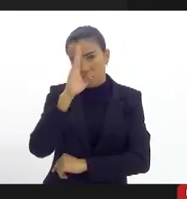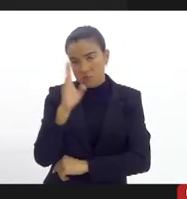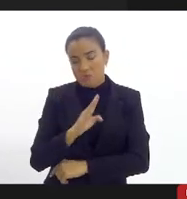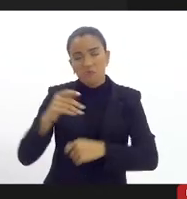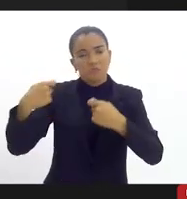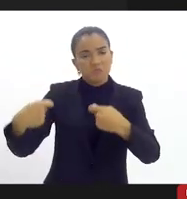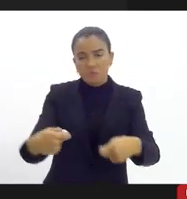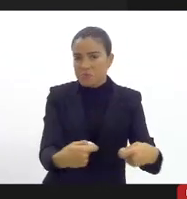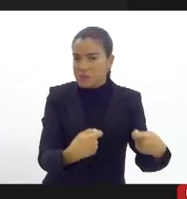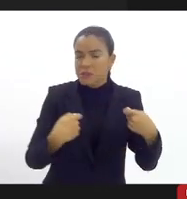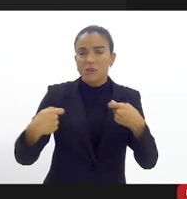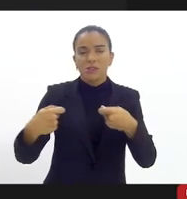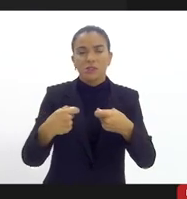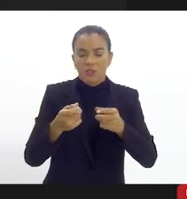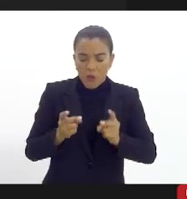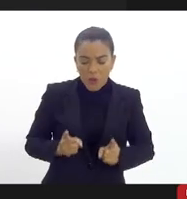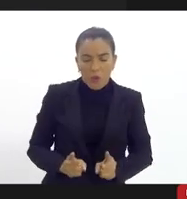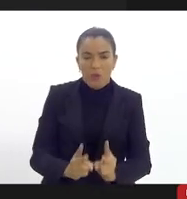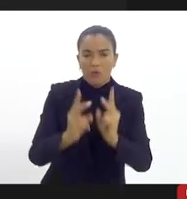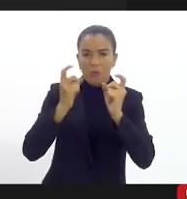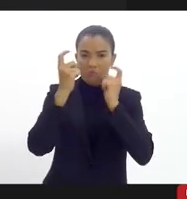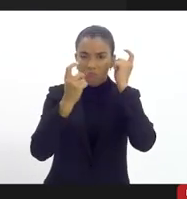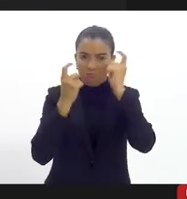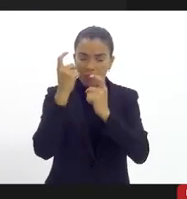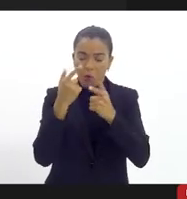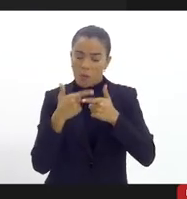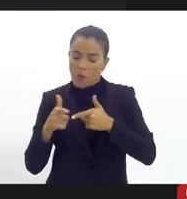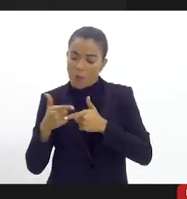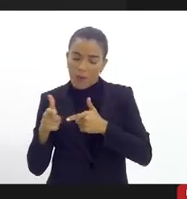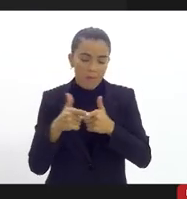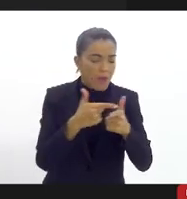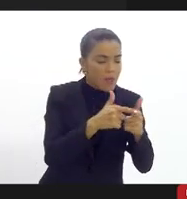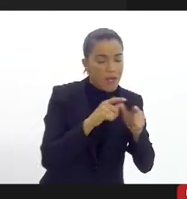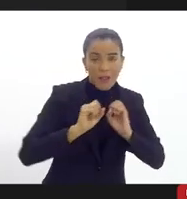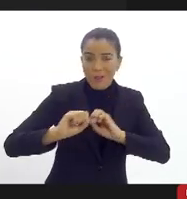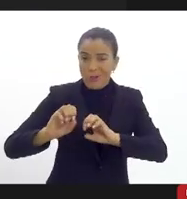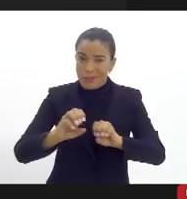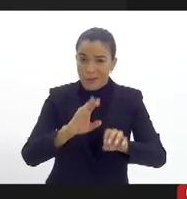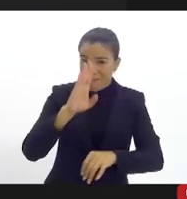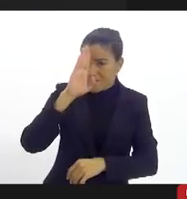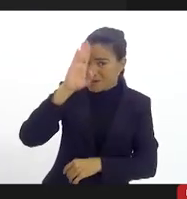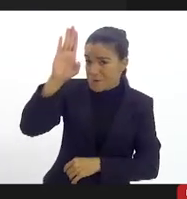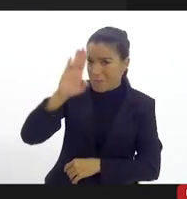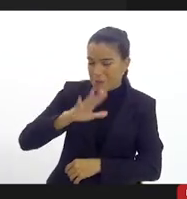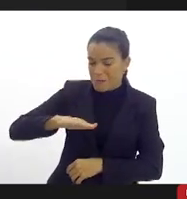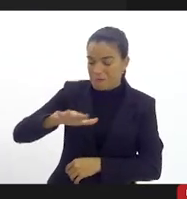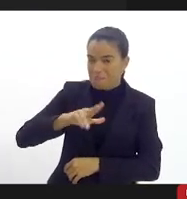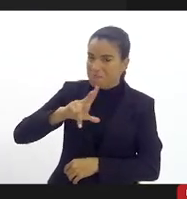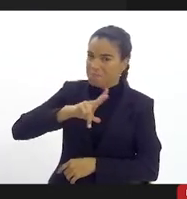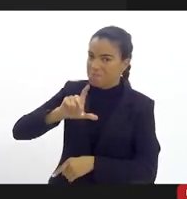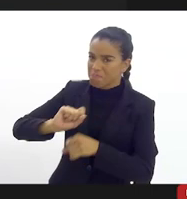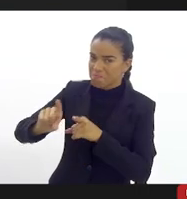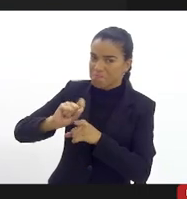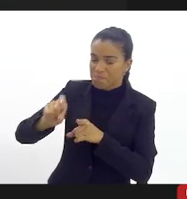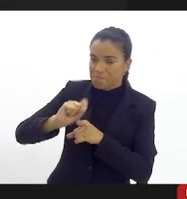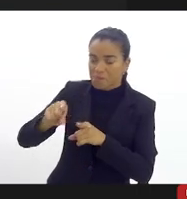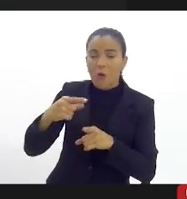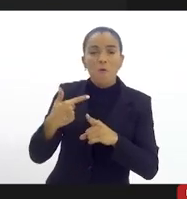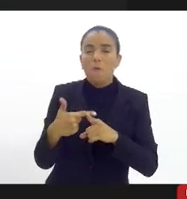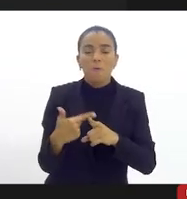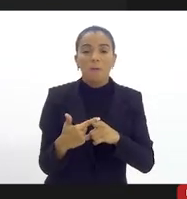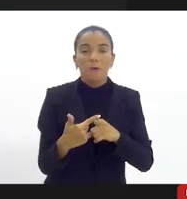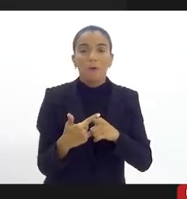devem estar continuamente preocupados com os problemas de ensino E especialmente no setor privado que eu acho que